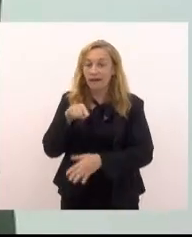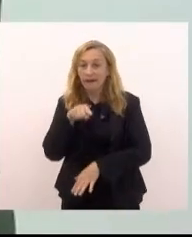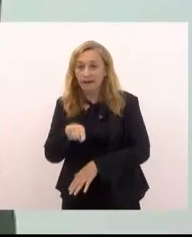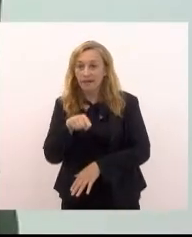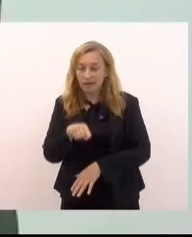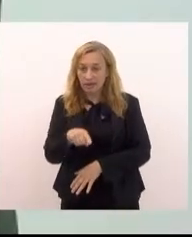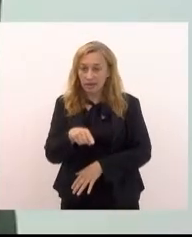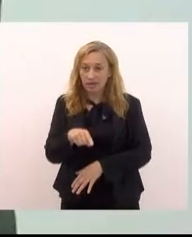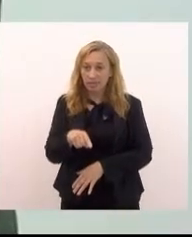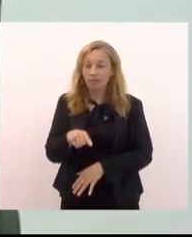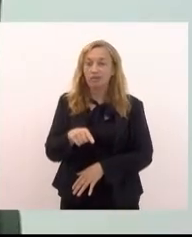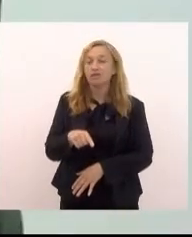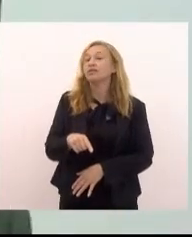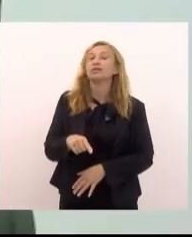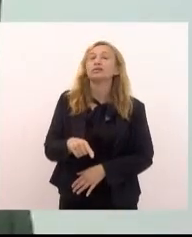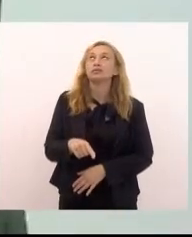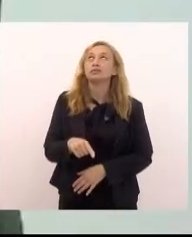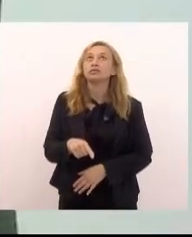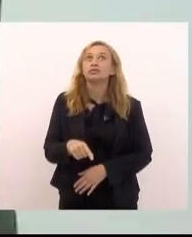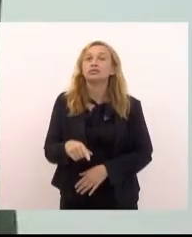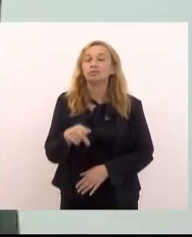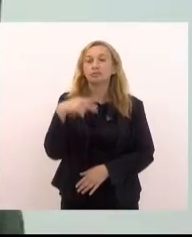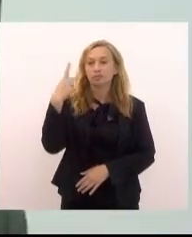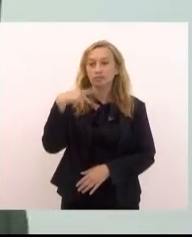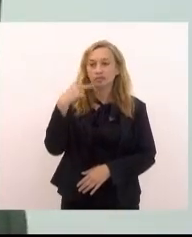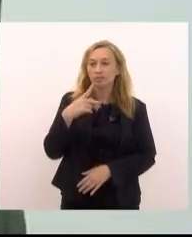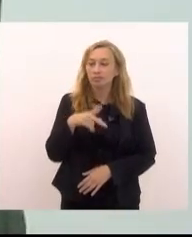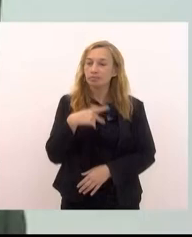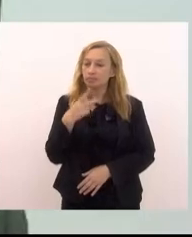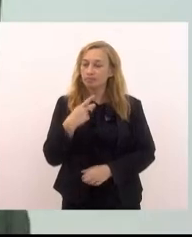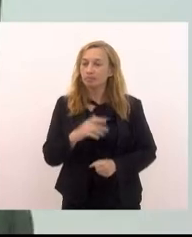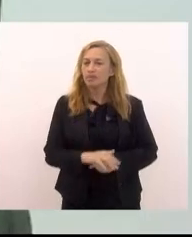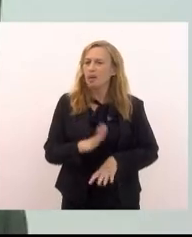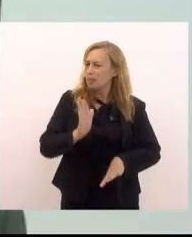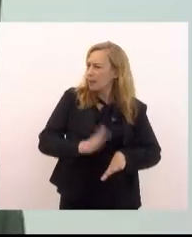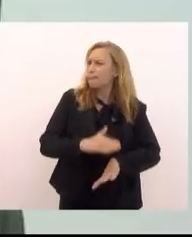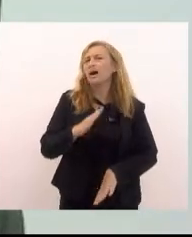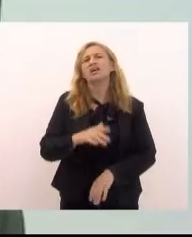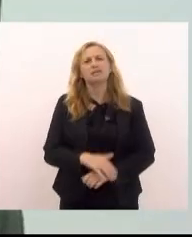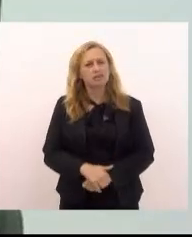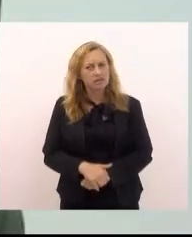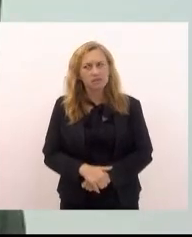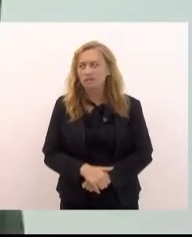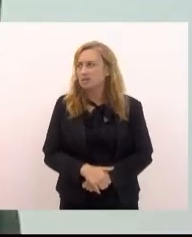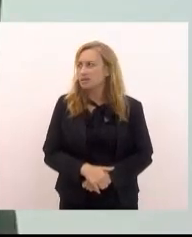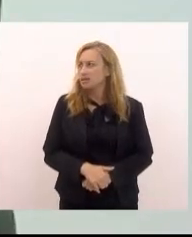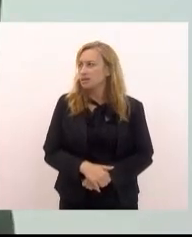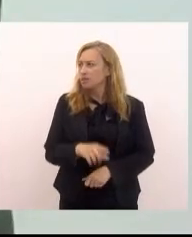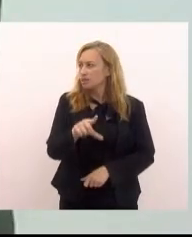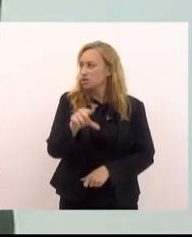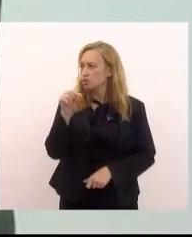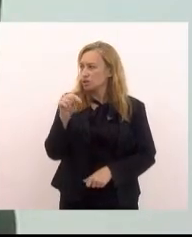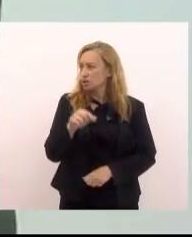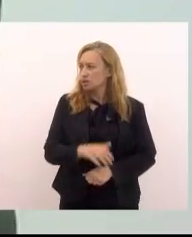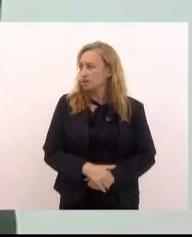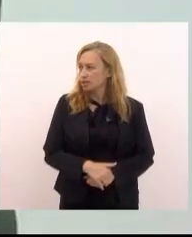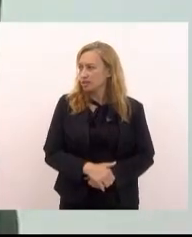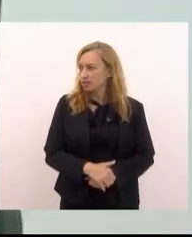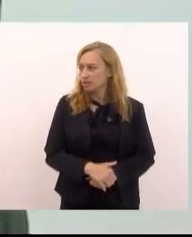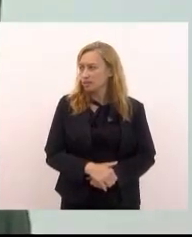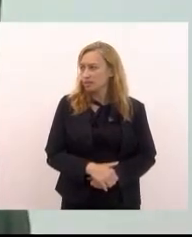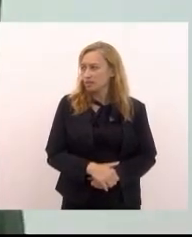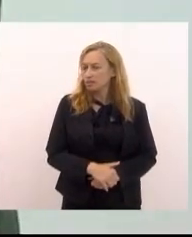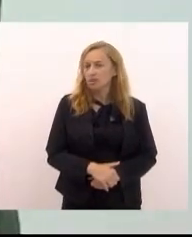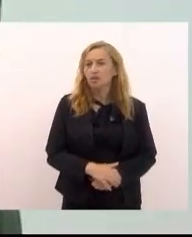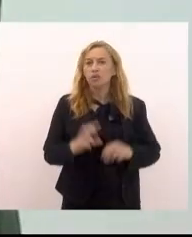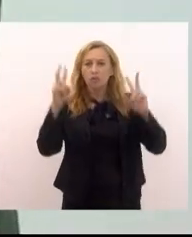Parlamento Fluminense a nossa posição. Mas tem muito mais ainda para a gente decidir. A questão